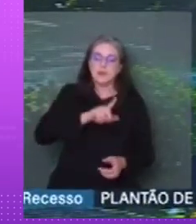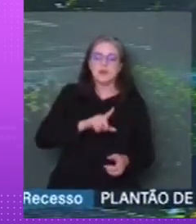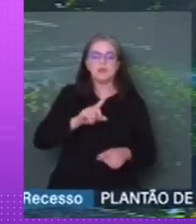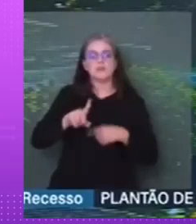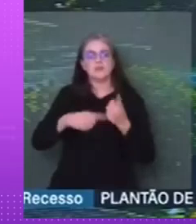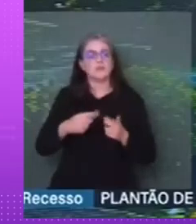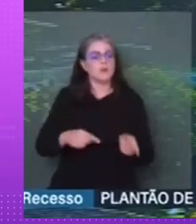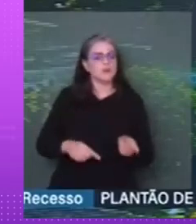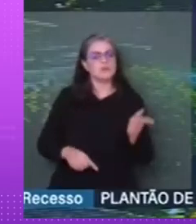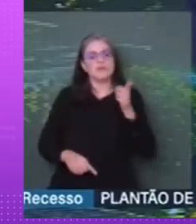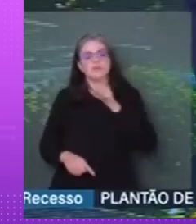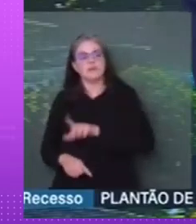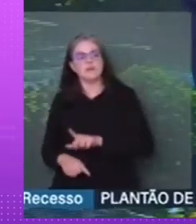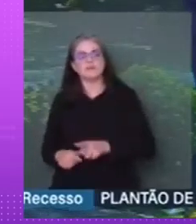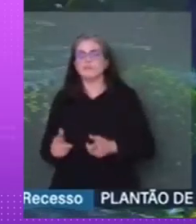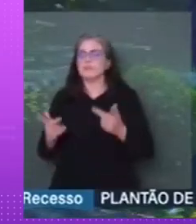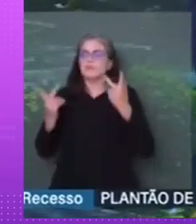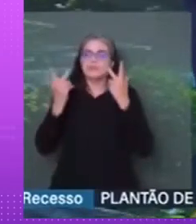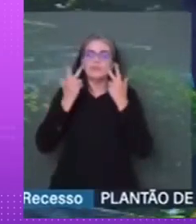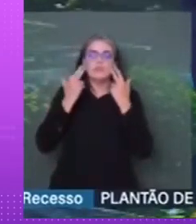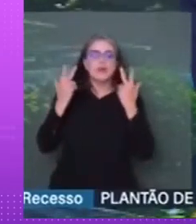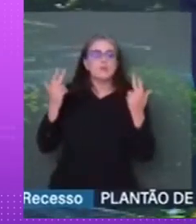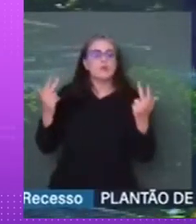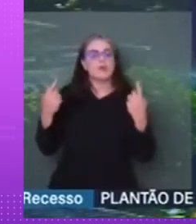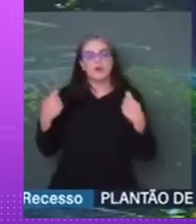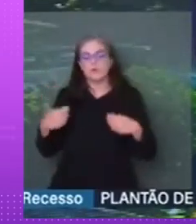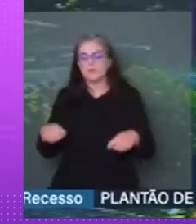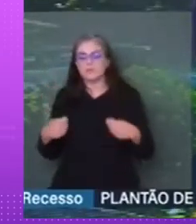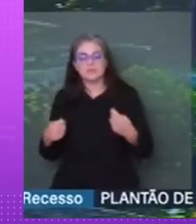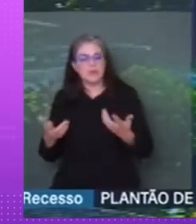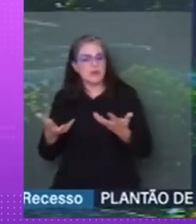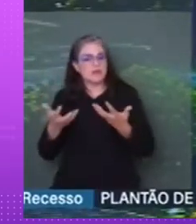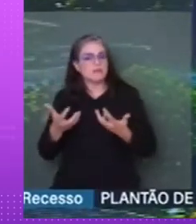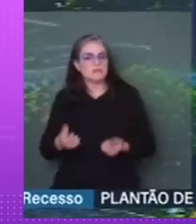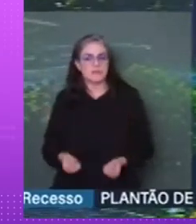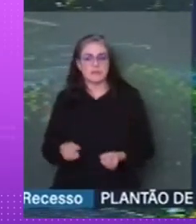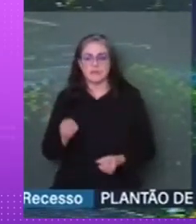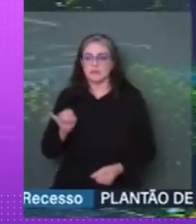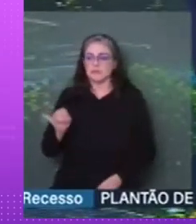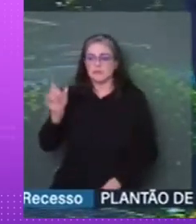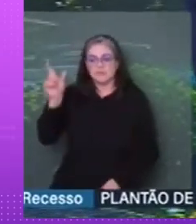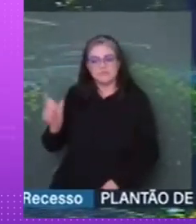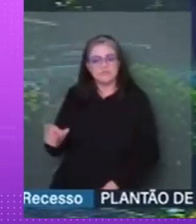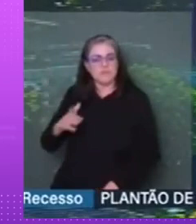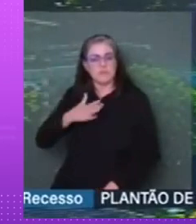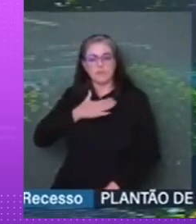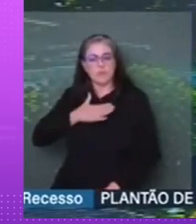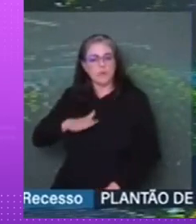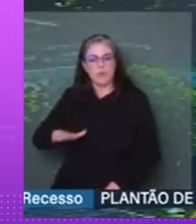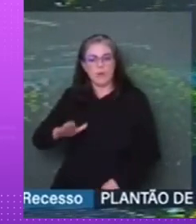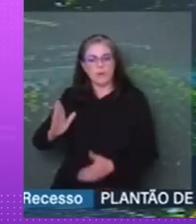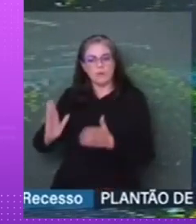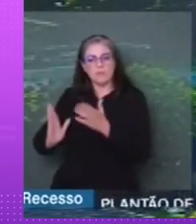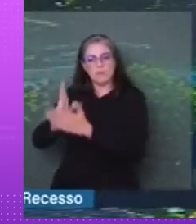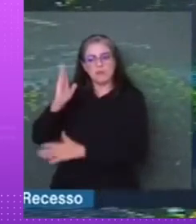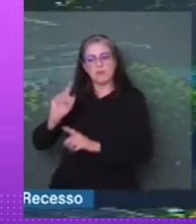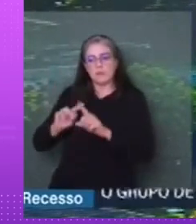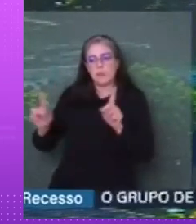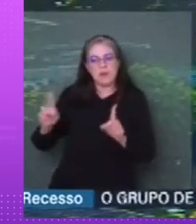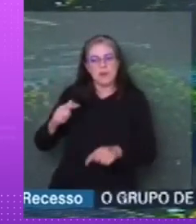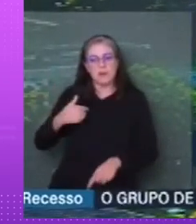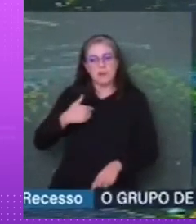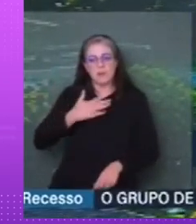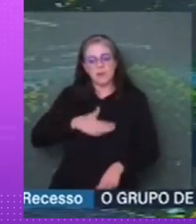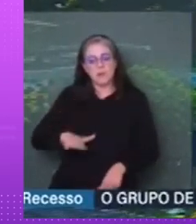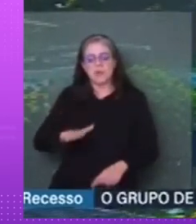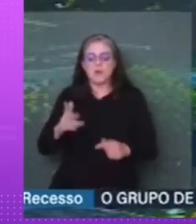interessa aí a algum personagem ou se não interessa tanto aquele grupo. Então a gente vê justamente essa diferença fazendo paralelo com